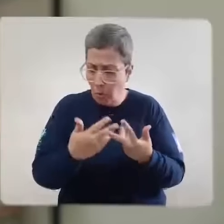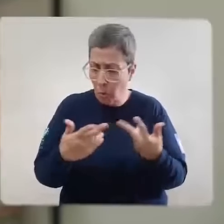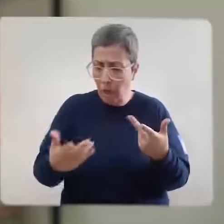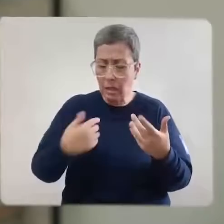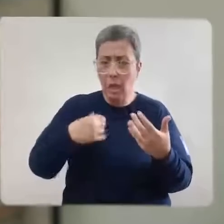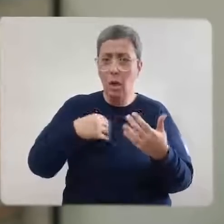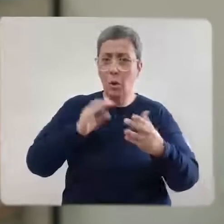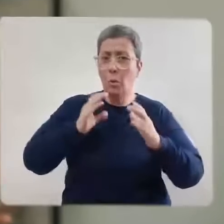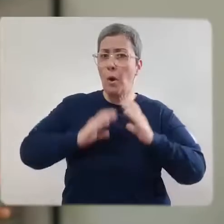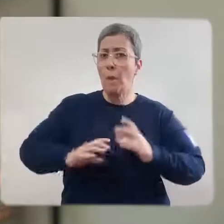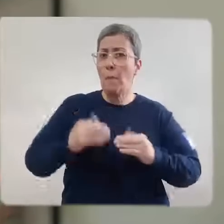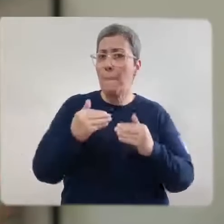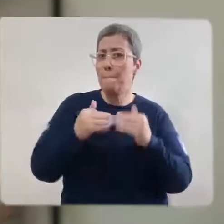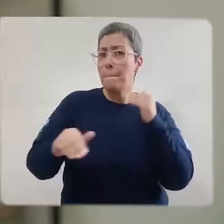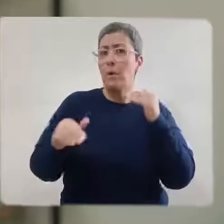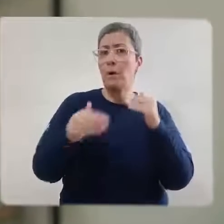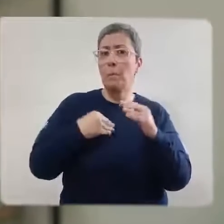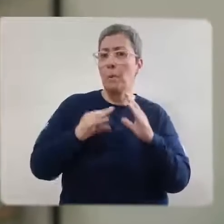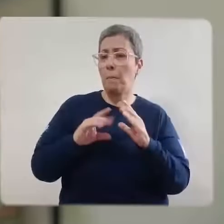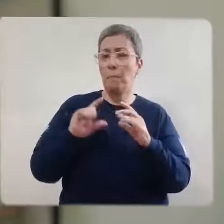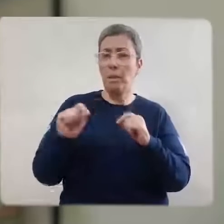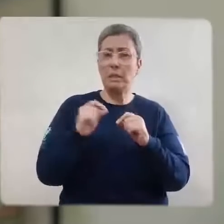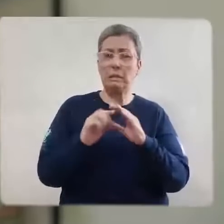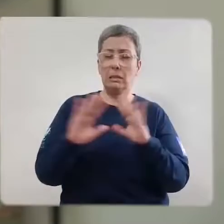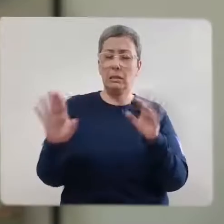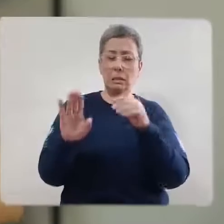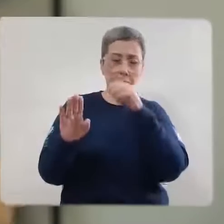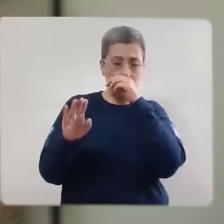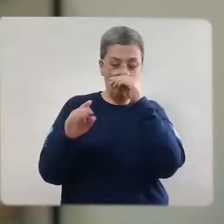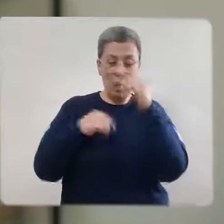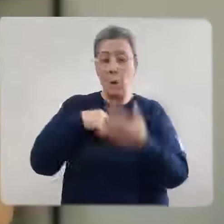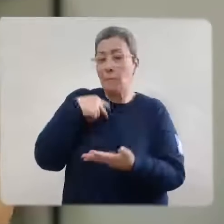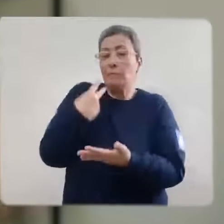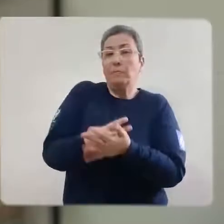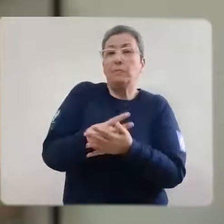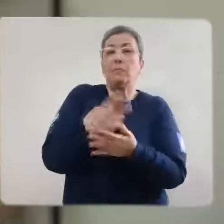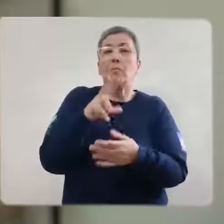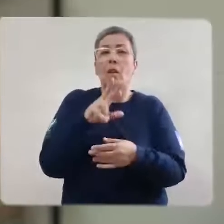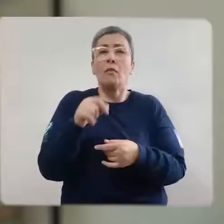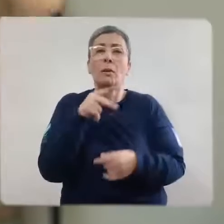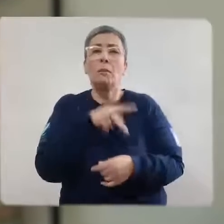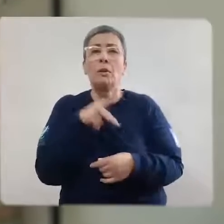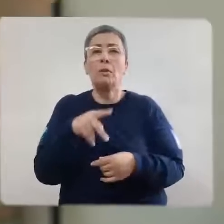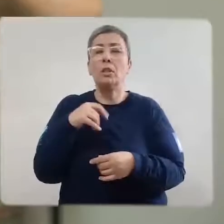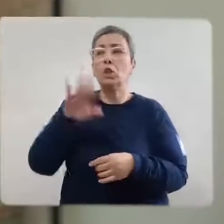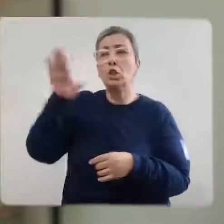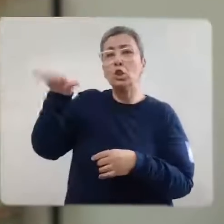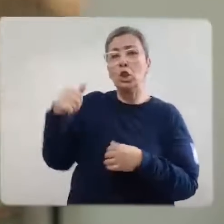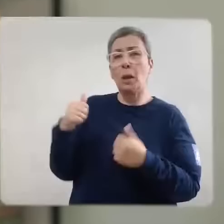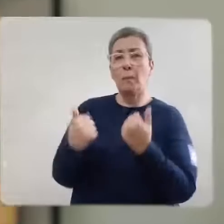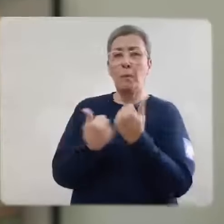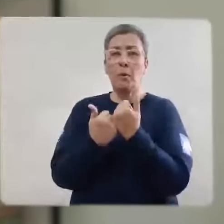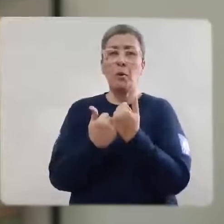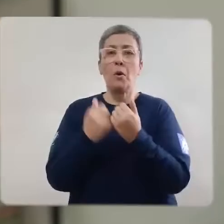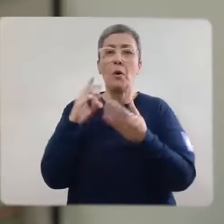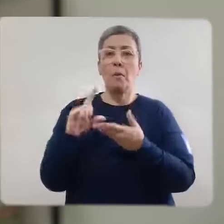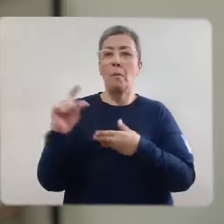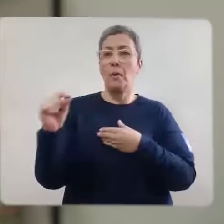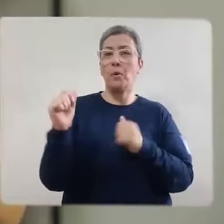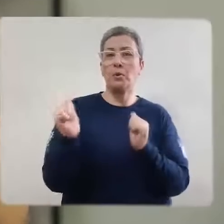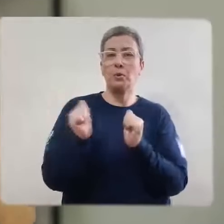eu tenho um comportamento inadequado para sair da atividade. Eu me jogo no chão, aí você, professor, chama alguém para sair com essa